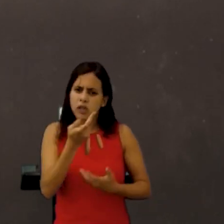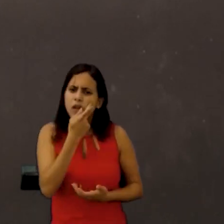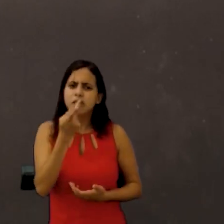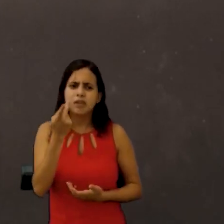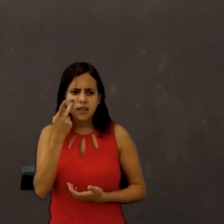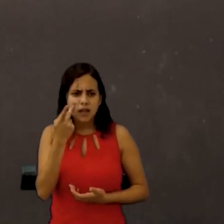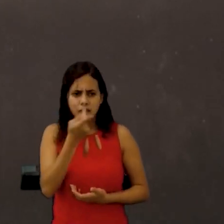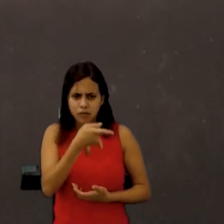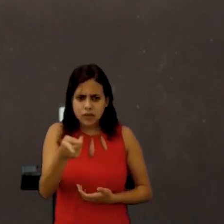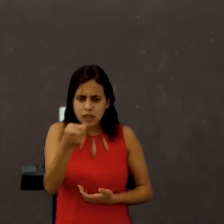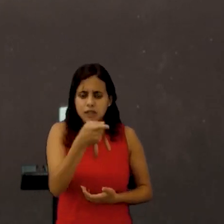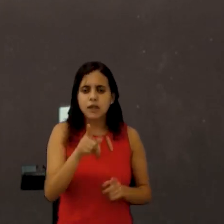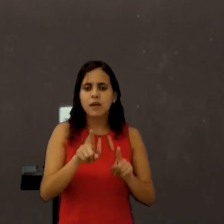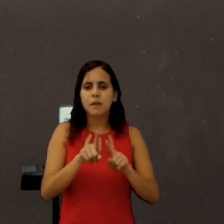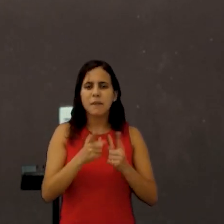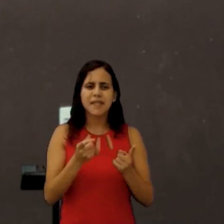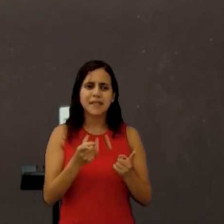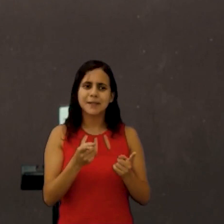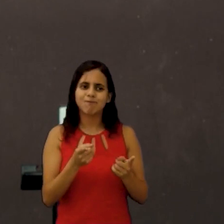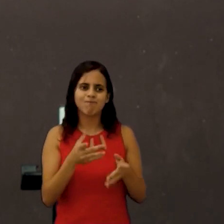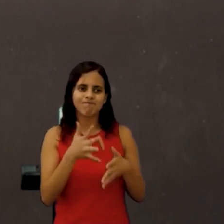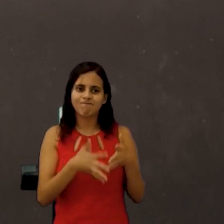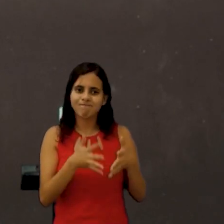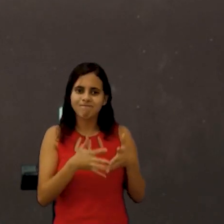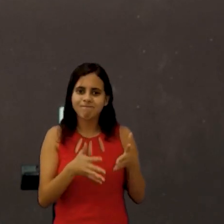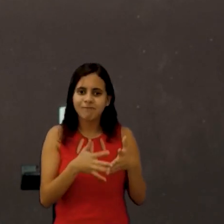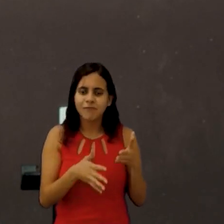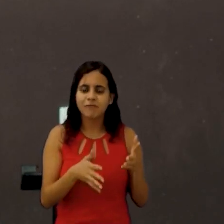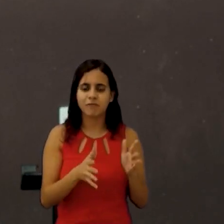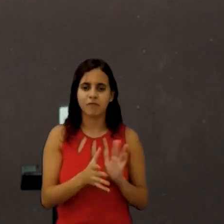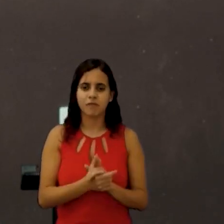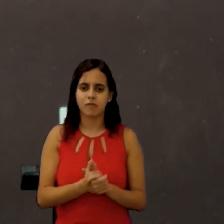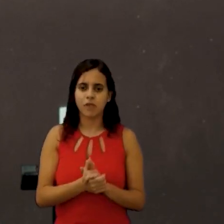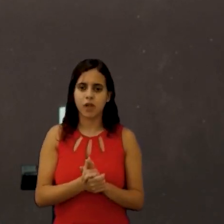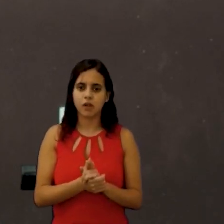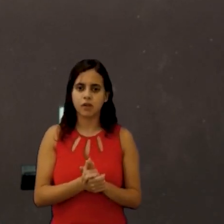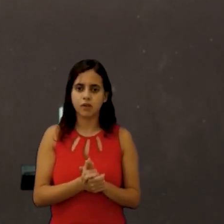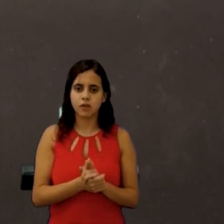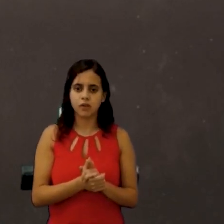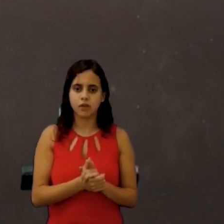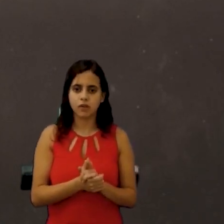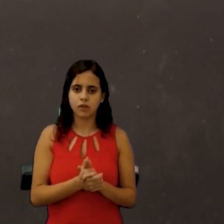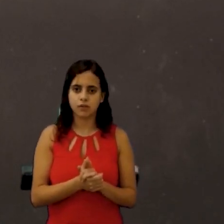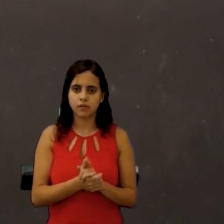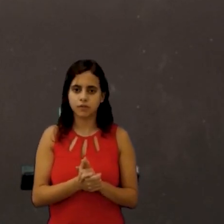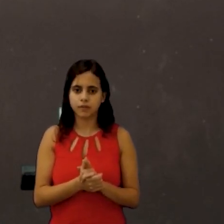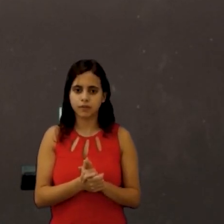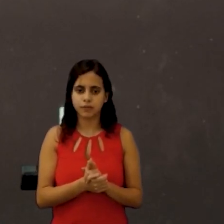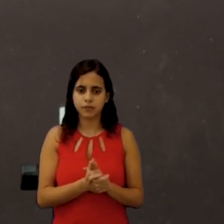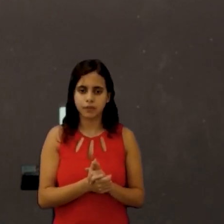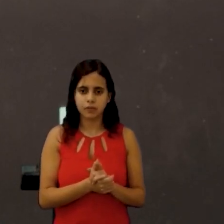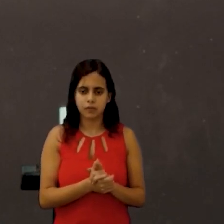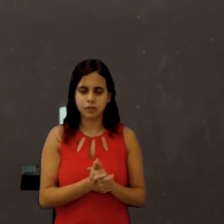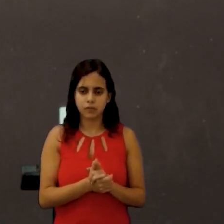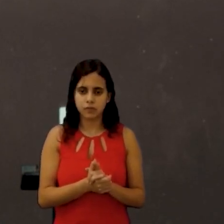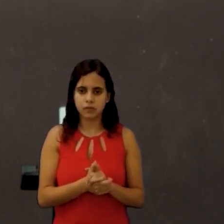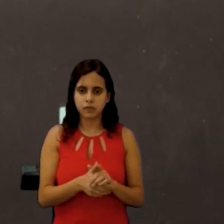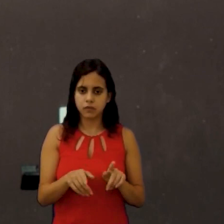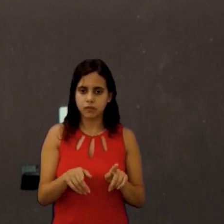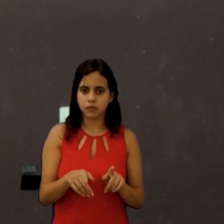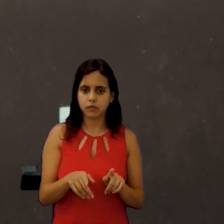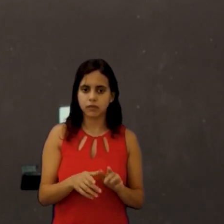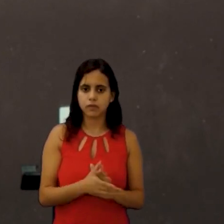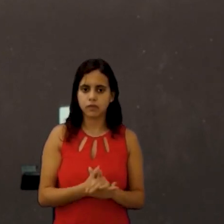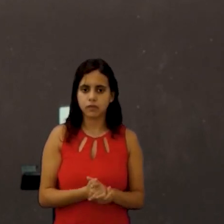tenham sido até agora impedido, para conseguir algum fruto igualmente entre vocês, assim como também tenho conseguido